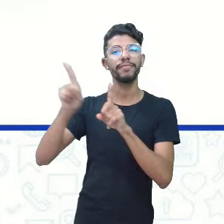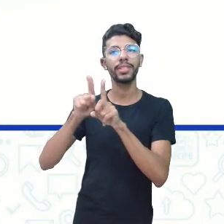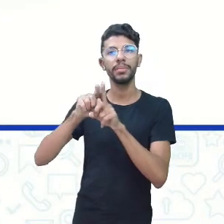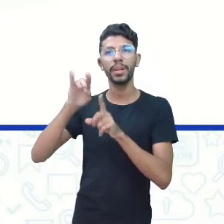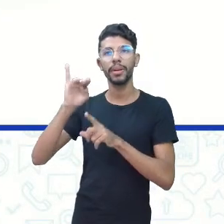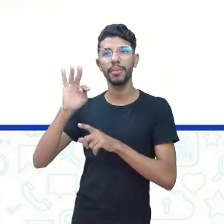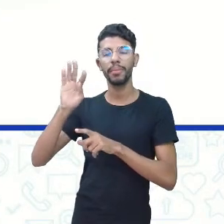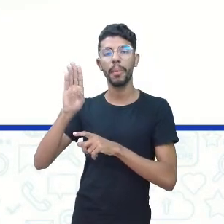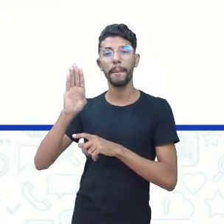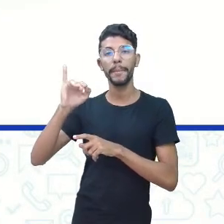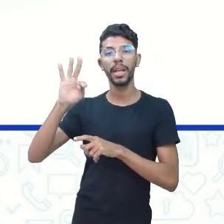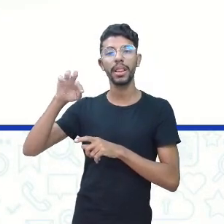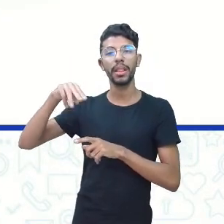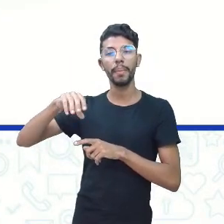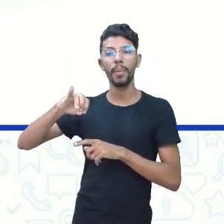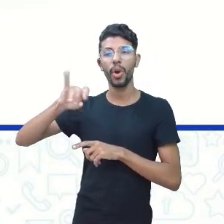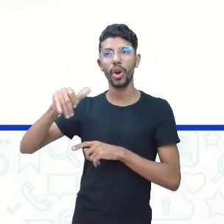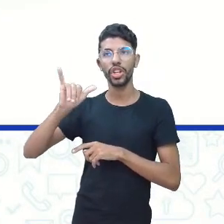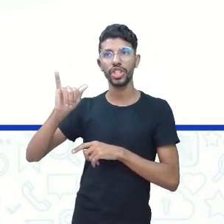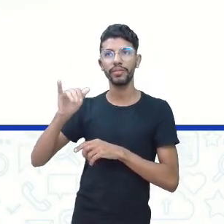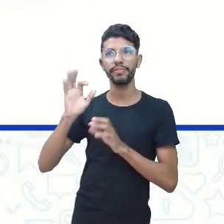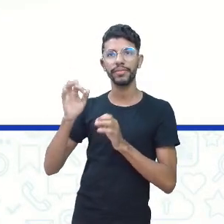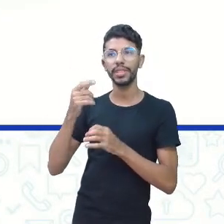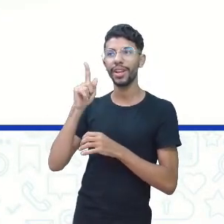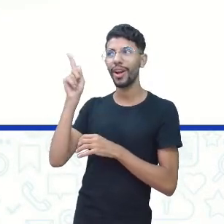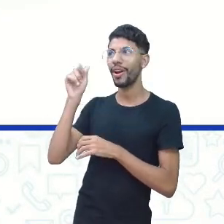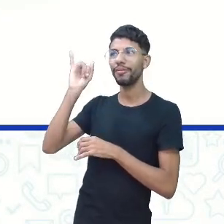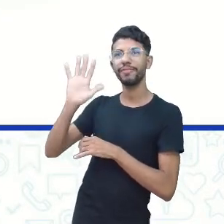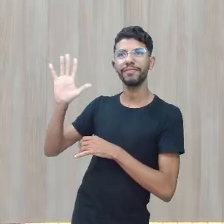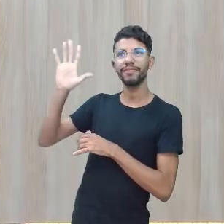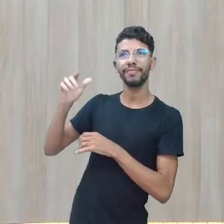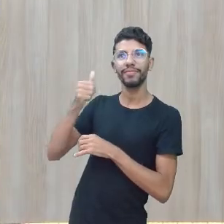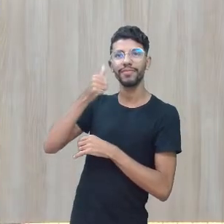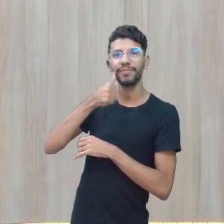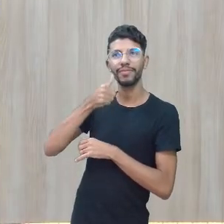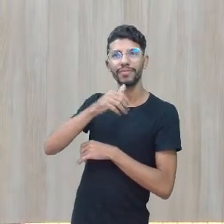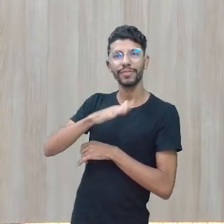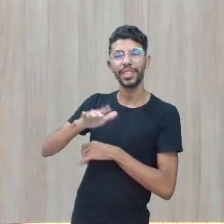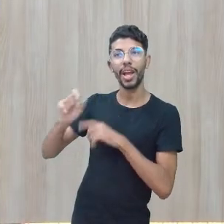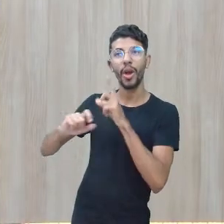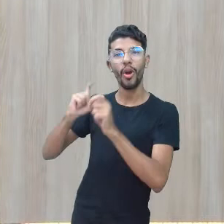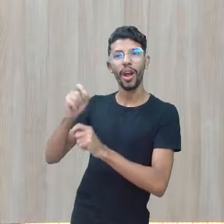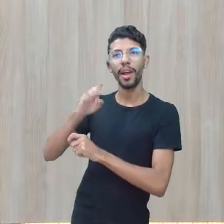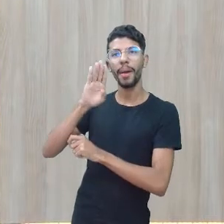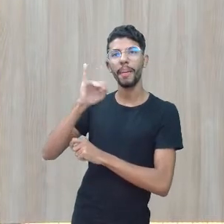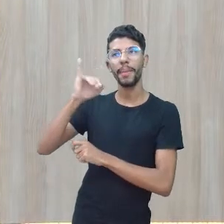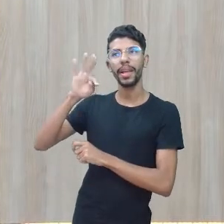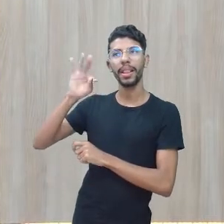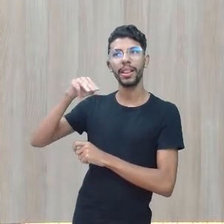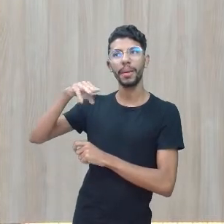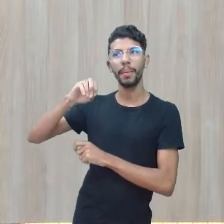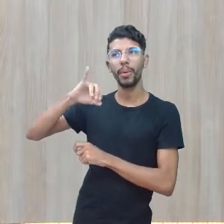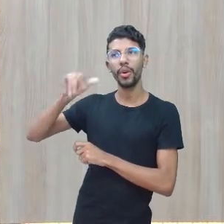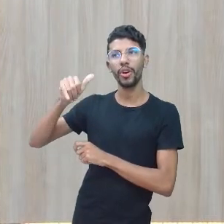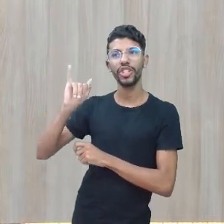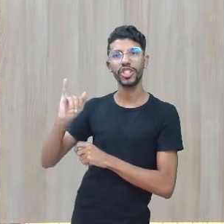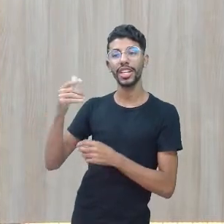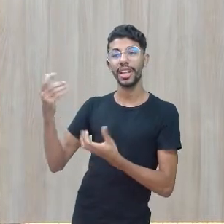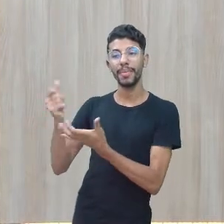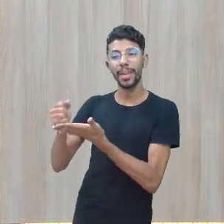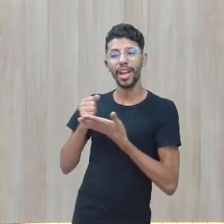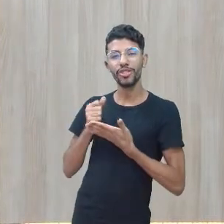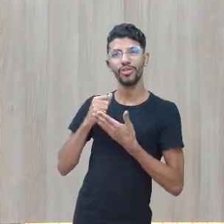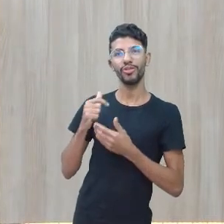essa bonequinha que aparece aqui, ela vem do Bitmoji e aí me ajuda a dinamizar um pouquinho essa aula, né? Ficar um pouquinho mais divertida, tá